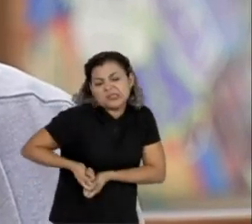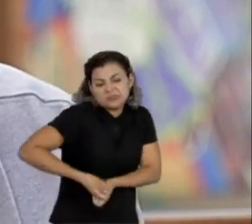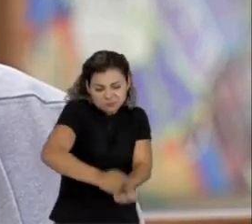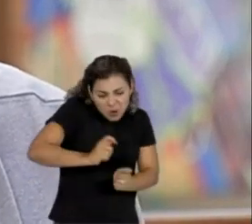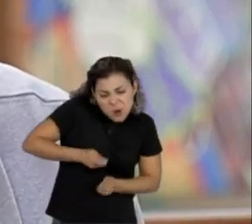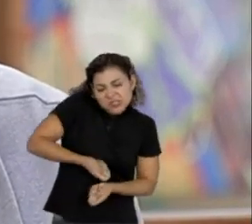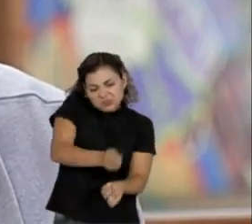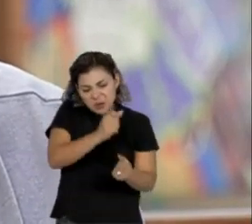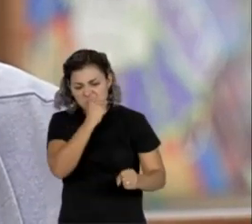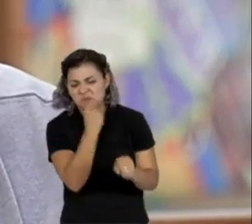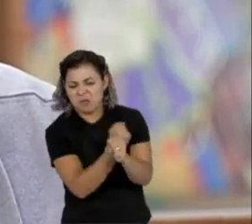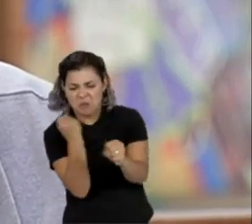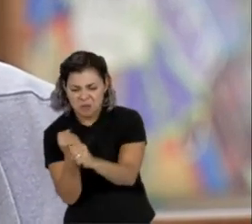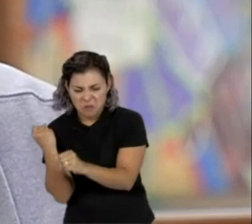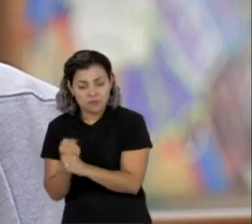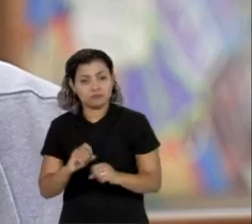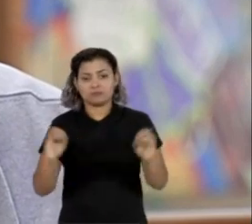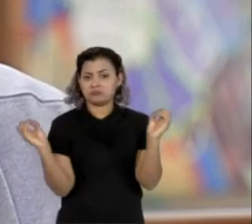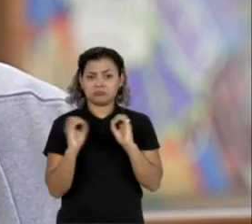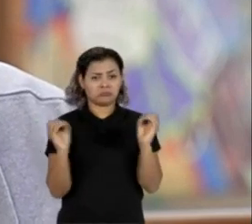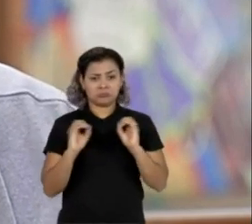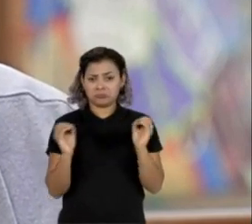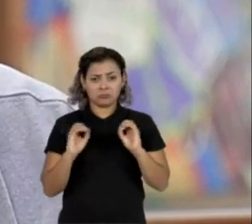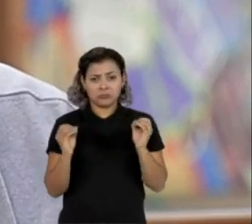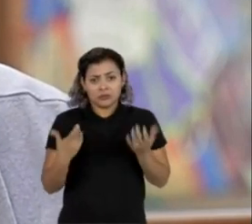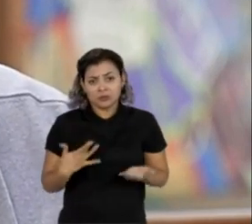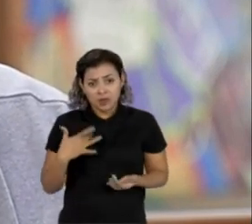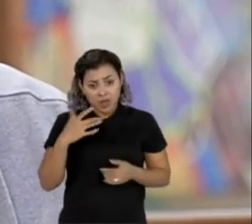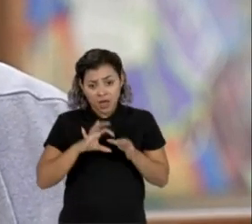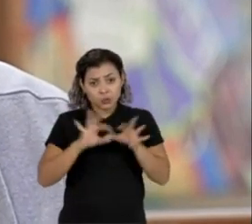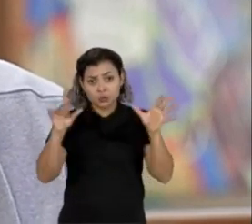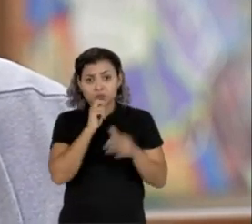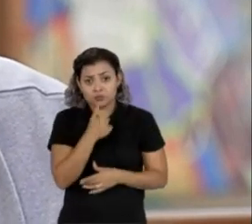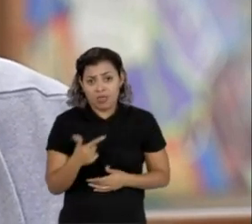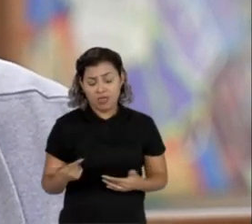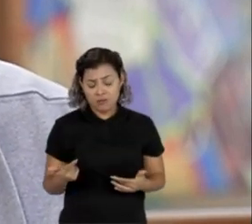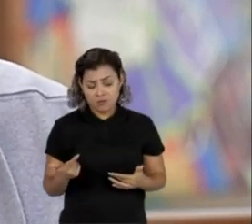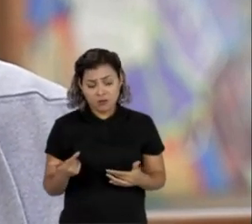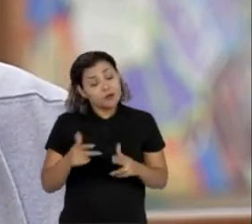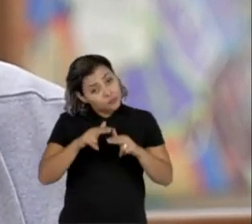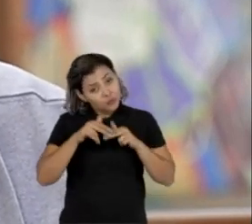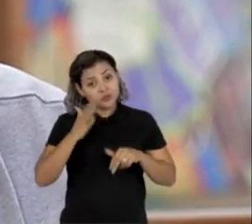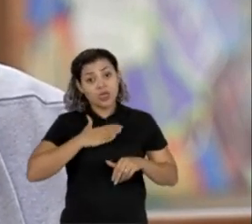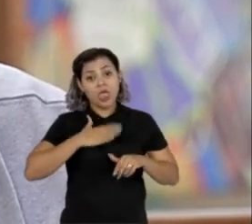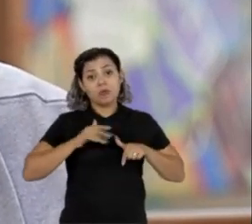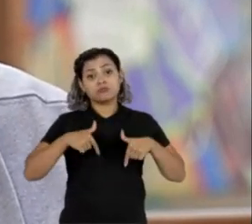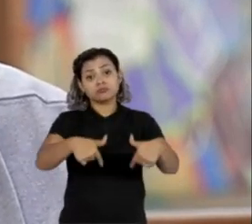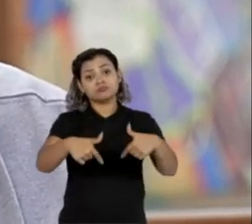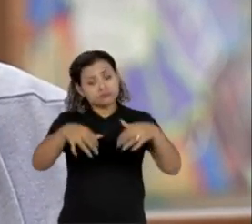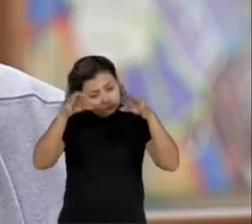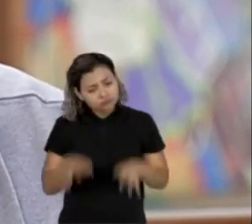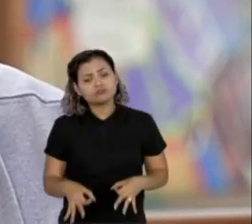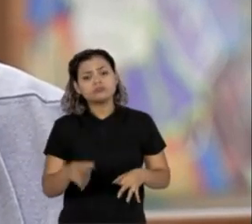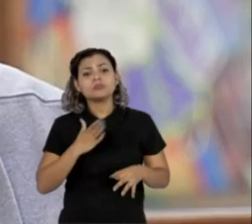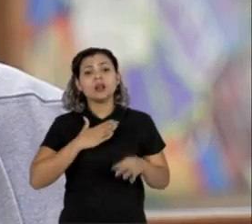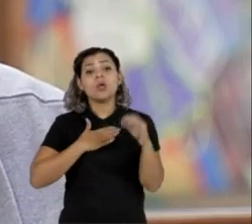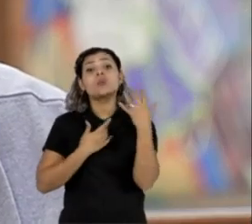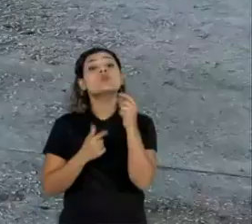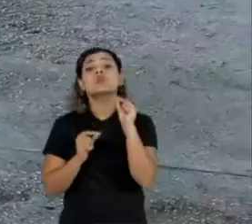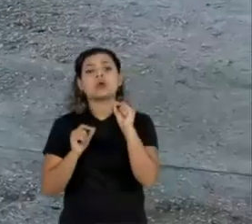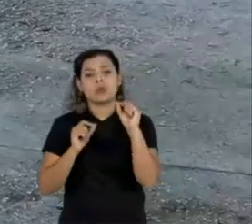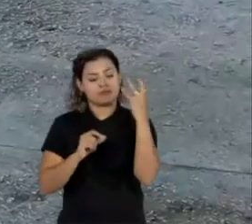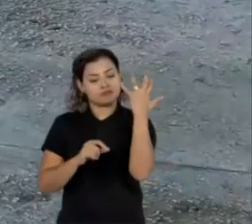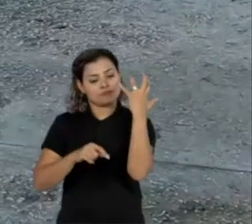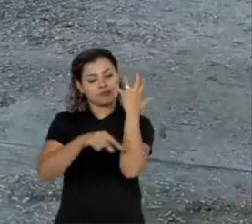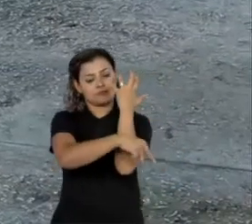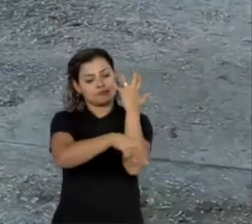canteiro de calçadas que eu não tenho autorização, eu vou fazer uma ação poética, né, que é uma ação